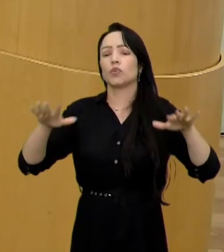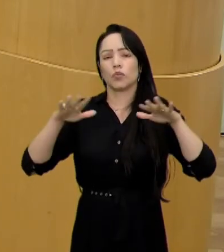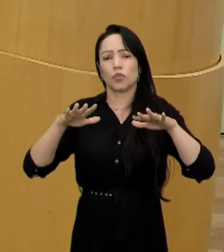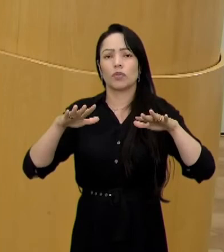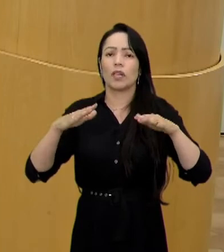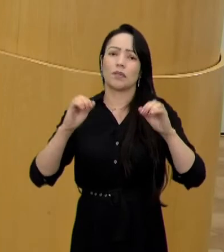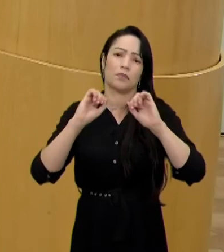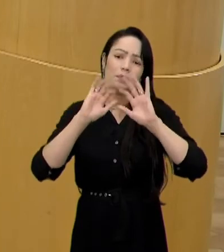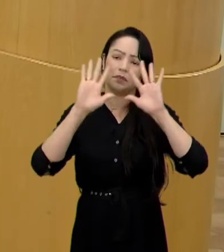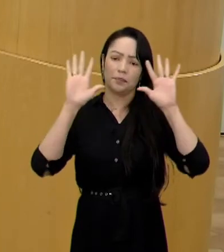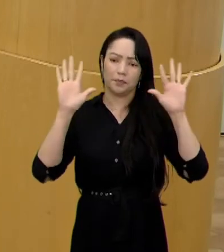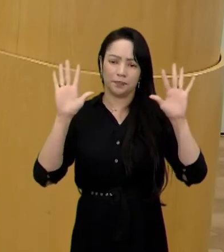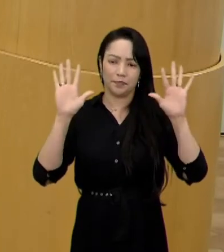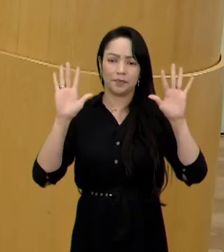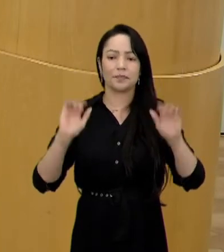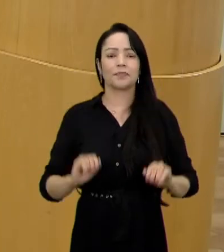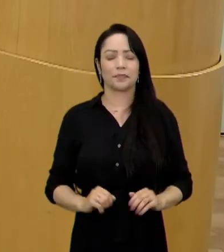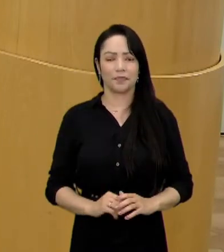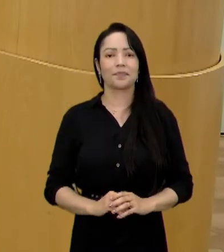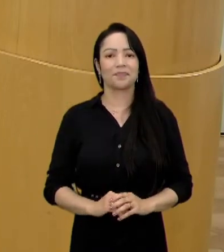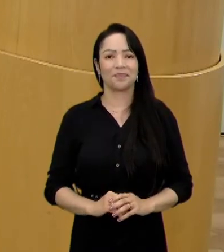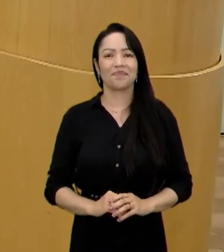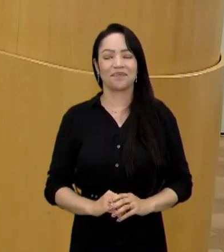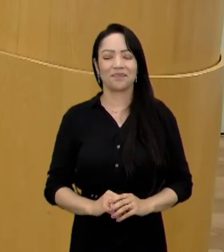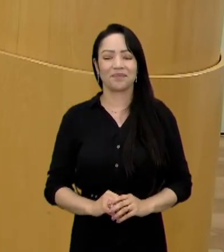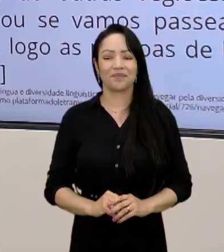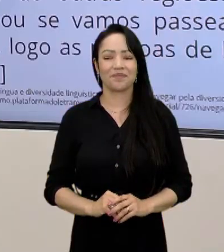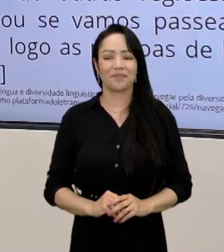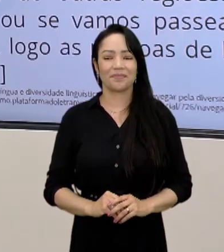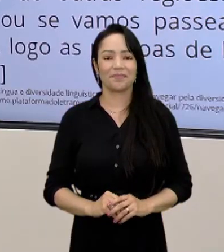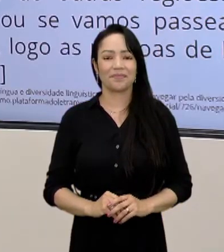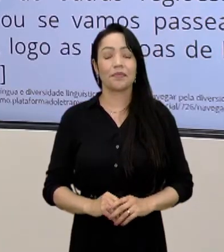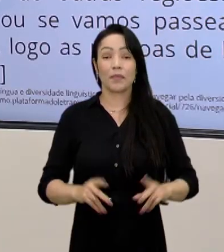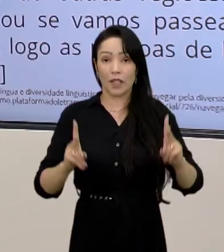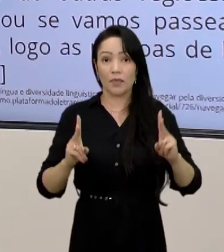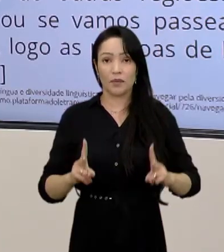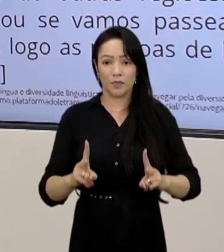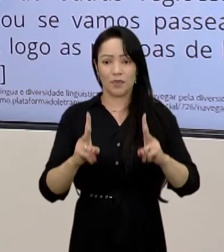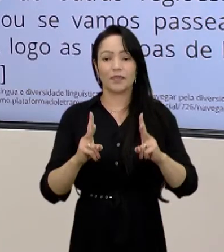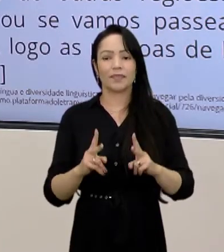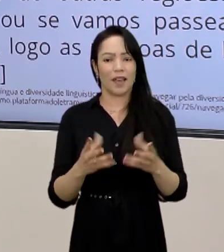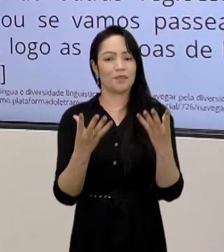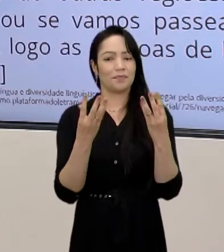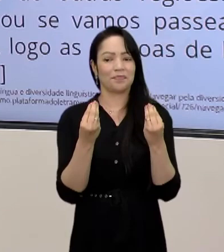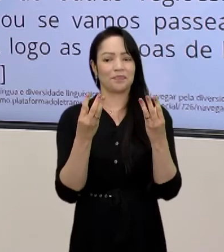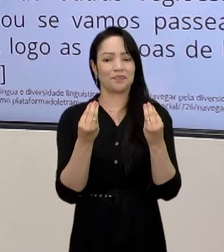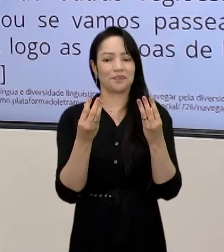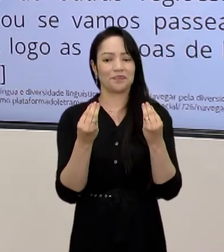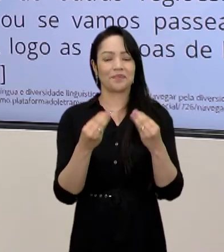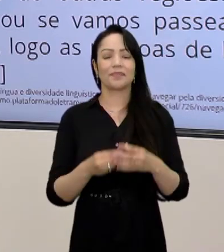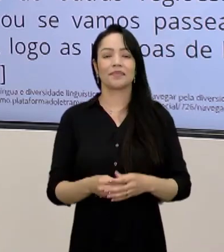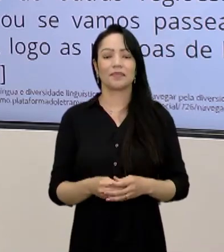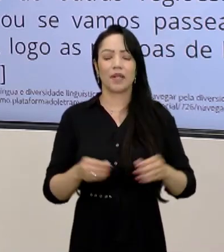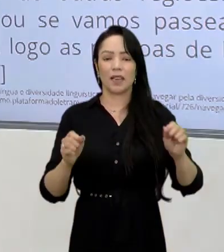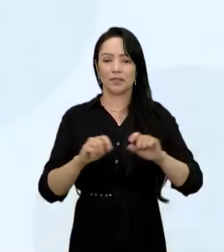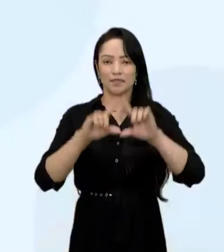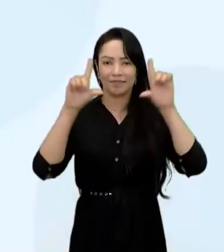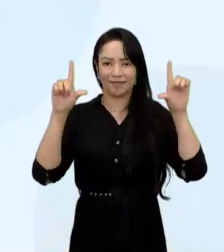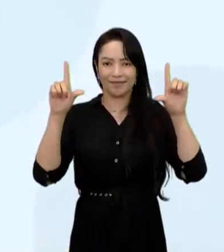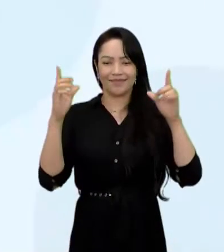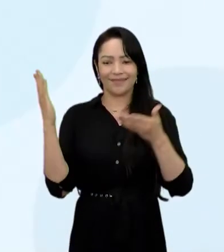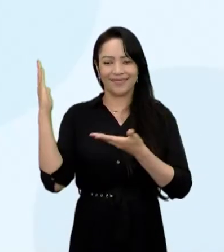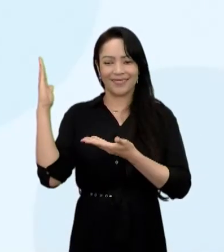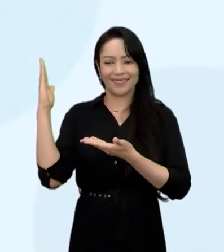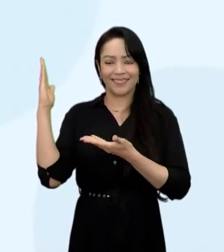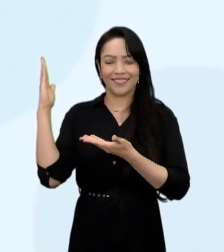seja muito clara. Sim. Né? Uhum. Então, continuando aí, tem muita coisa, vocês estão vendo, né? Então, na tela para vocês,